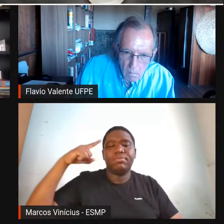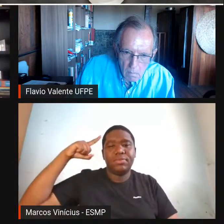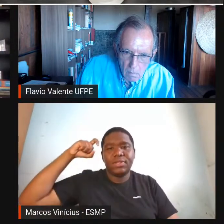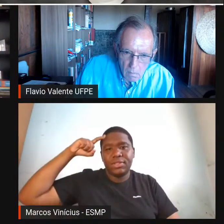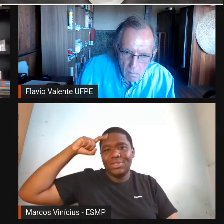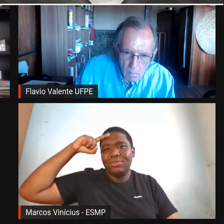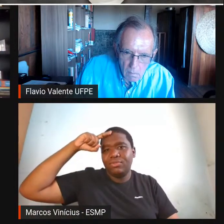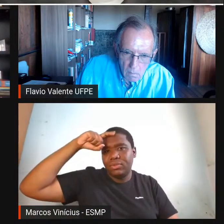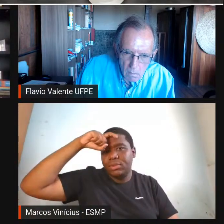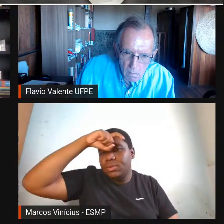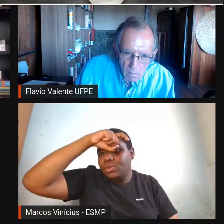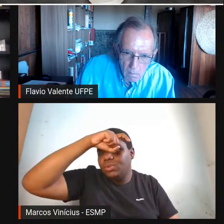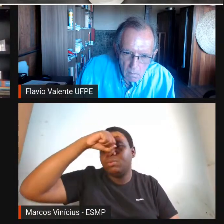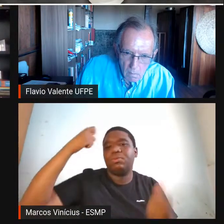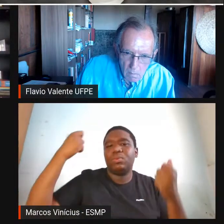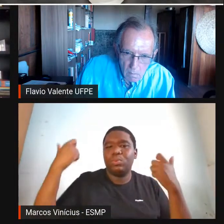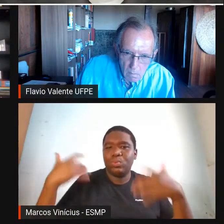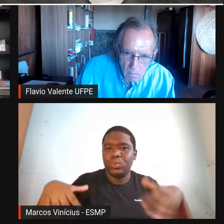dificilmente